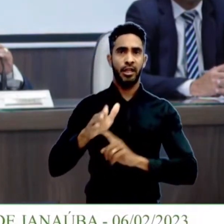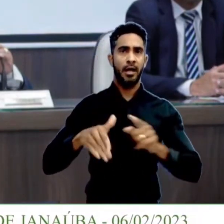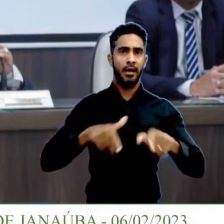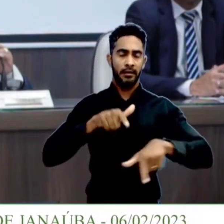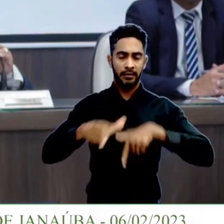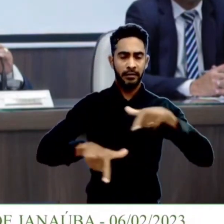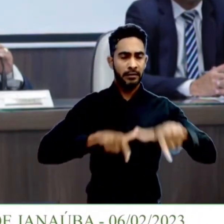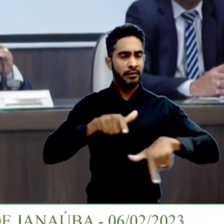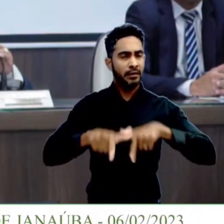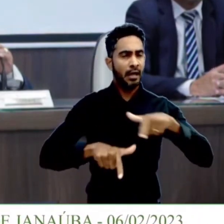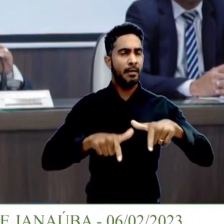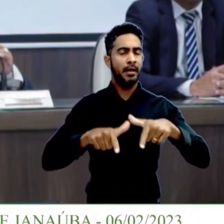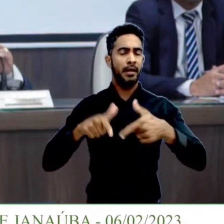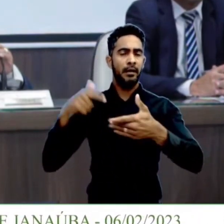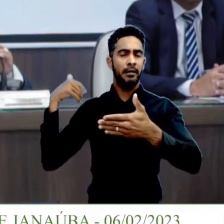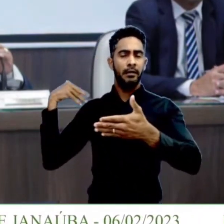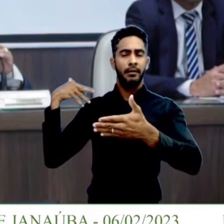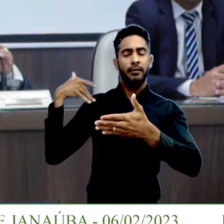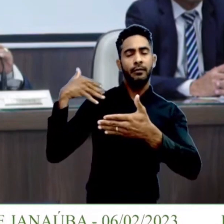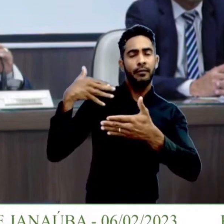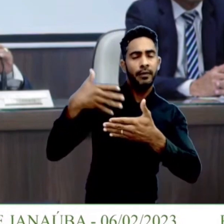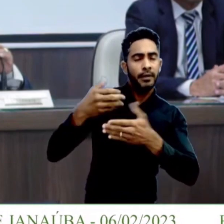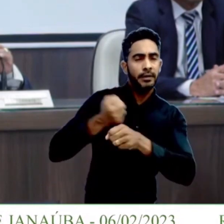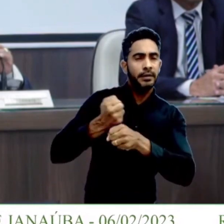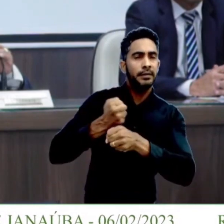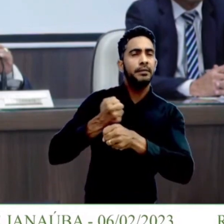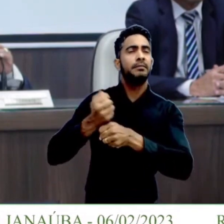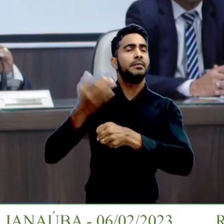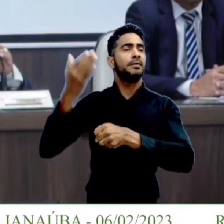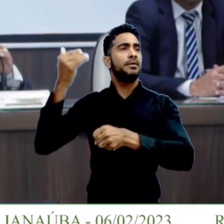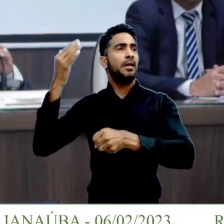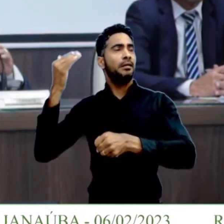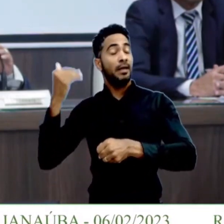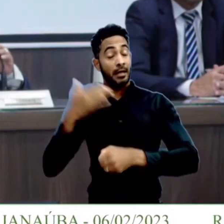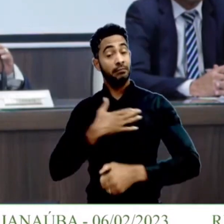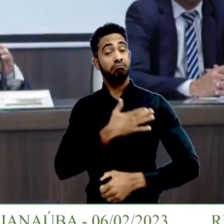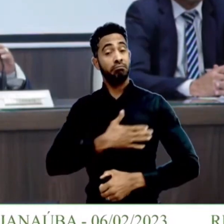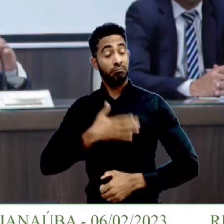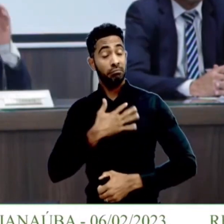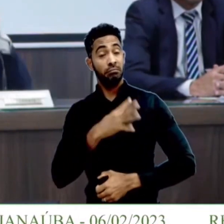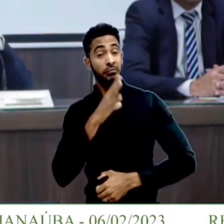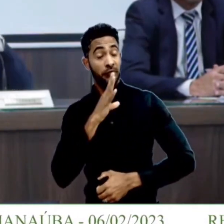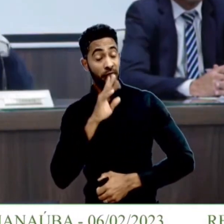no início da minha carreira, satisfação de estar te revendo aqui hoje.